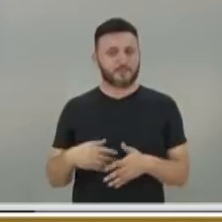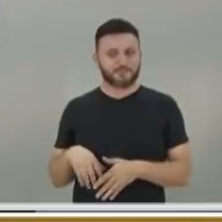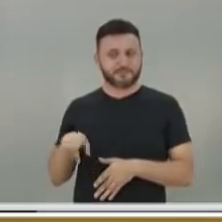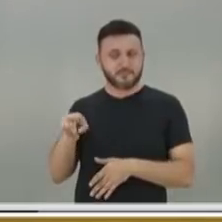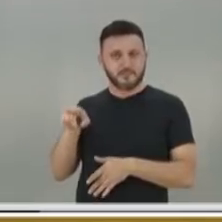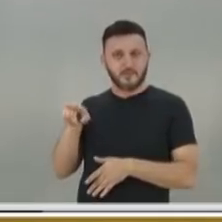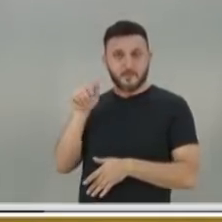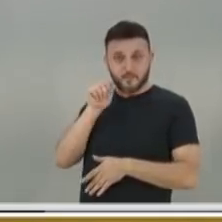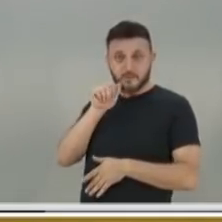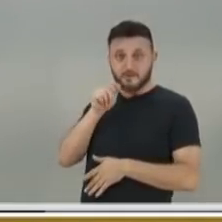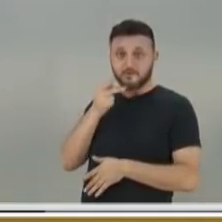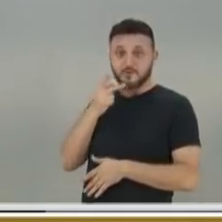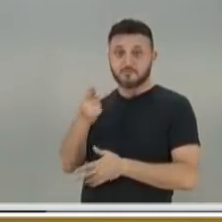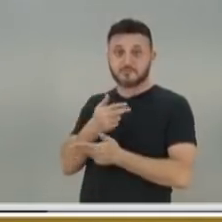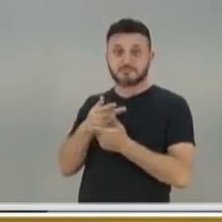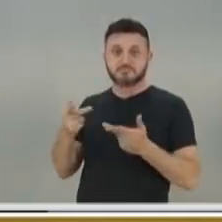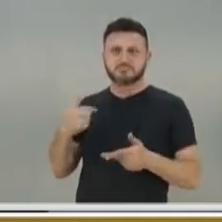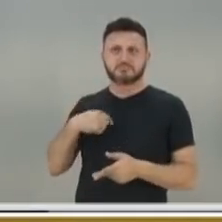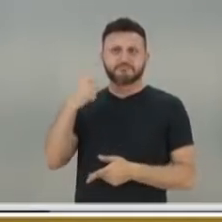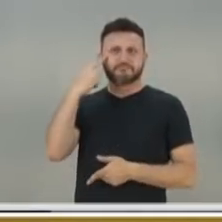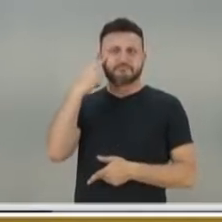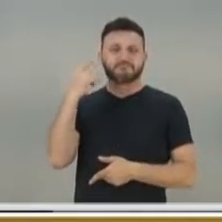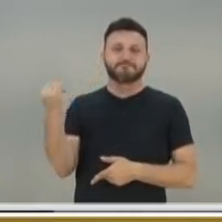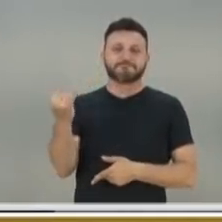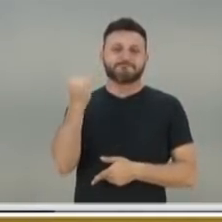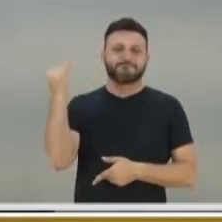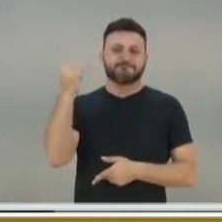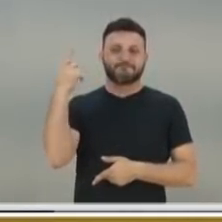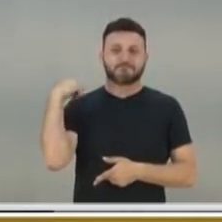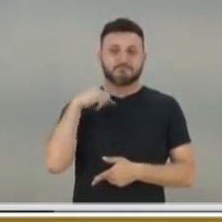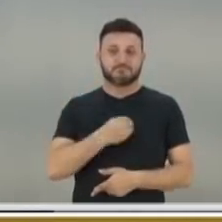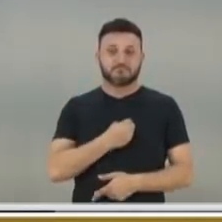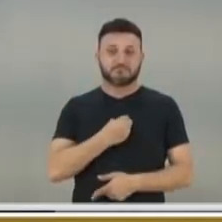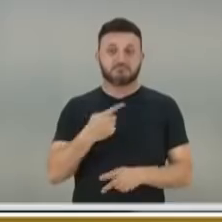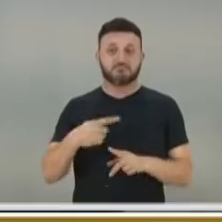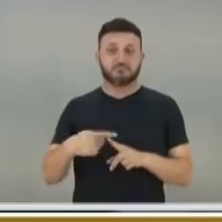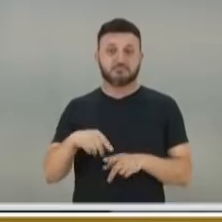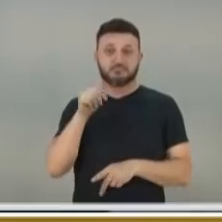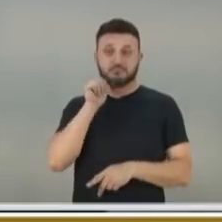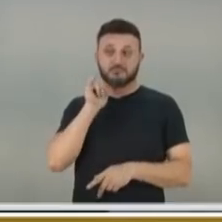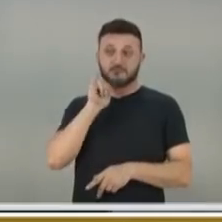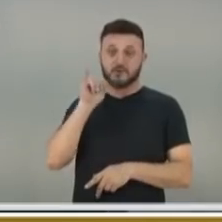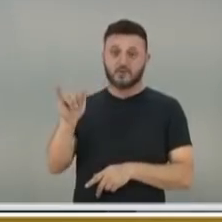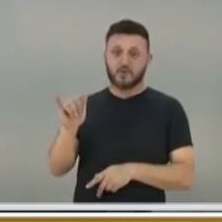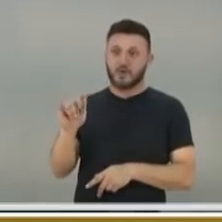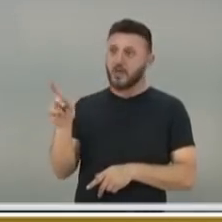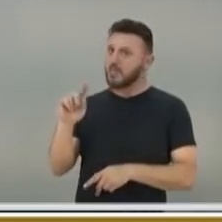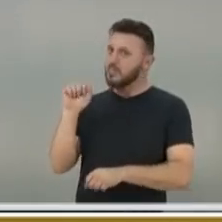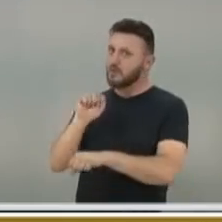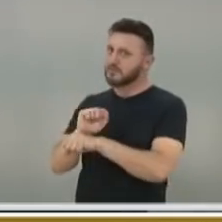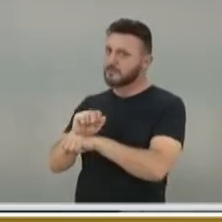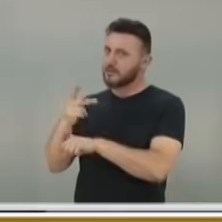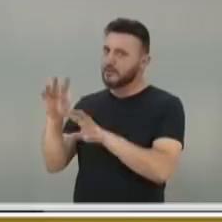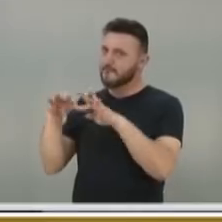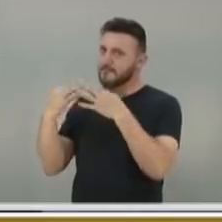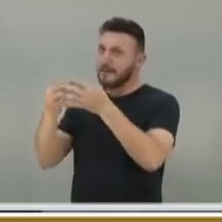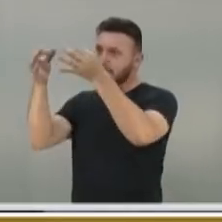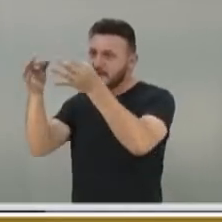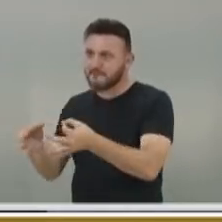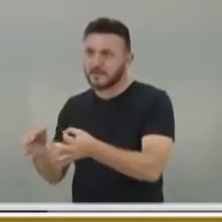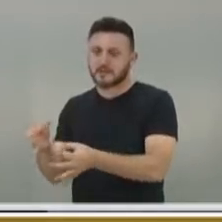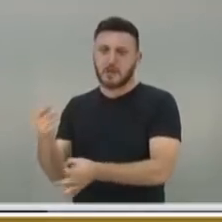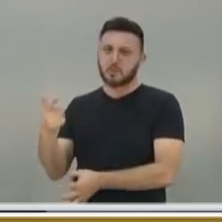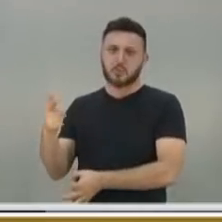muito relevante ao momento que estamos, porque ela disse assim: não espere a sua família ser perfeita, sua família não precisa ser